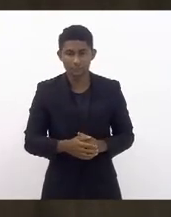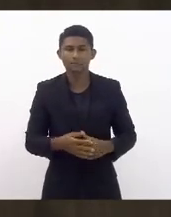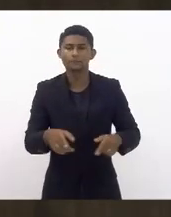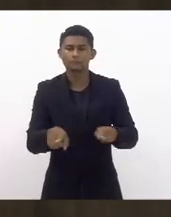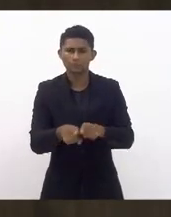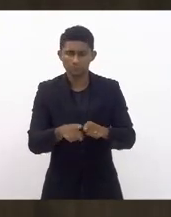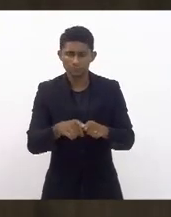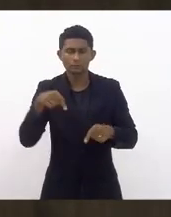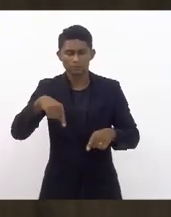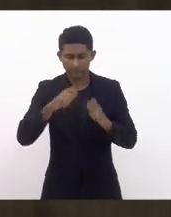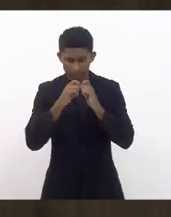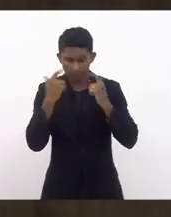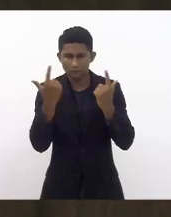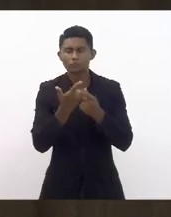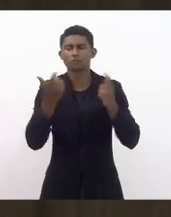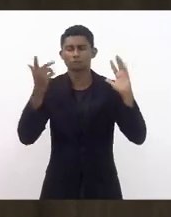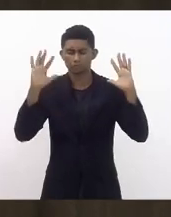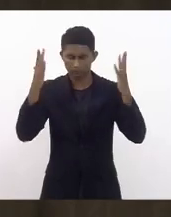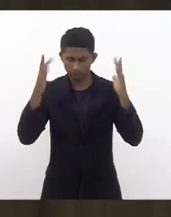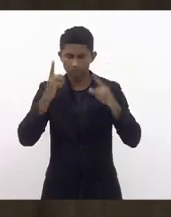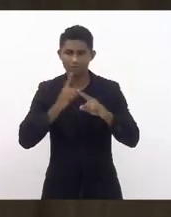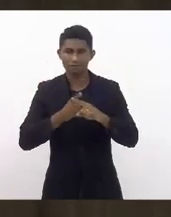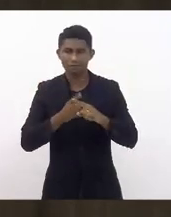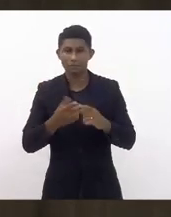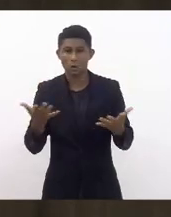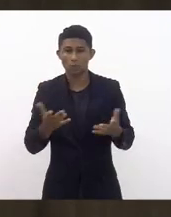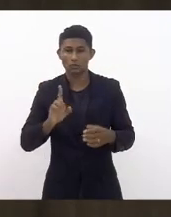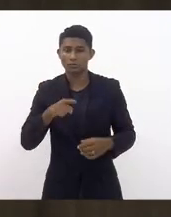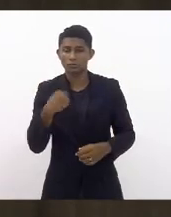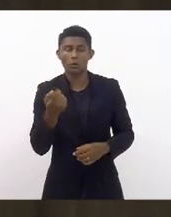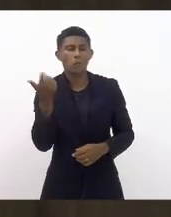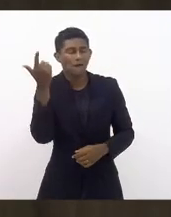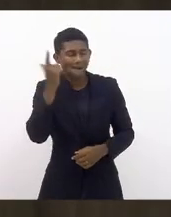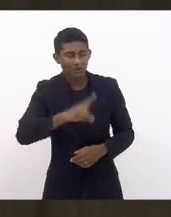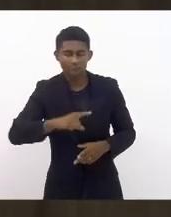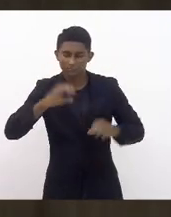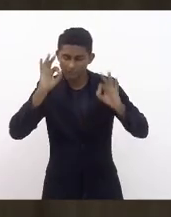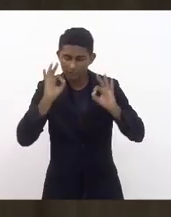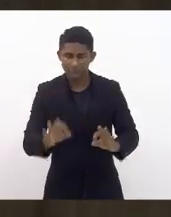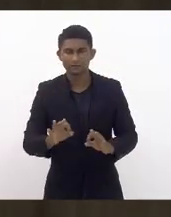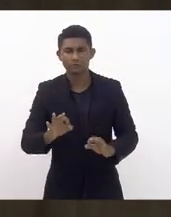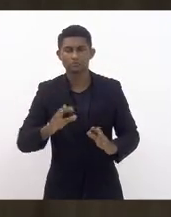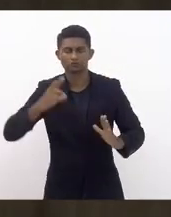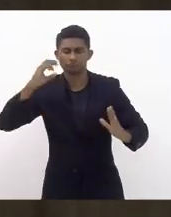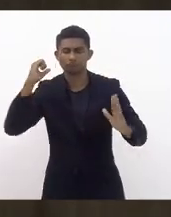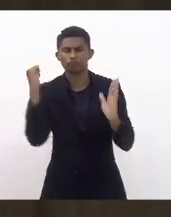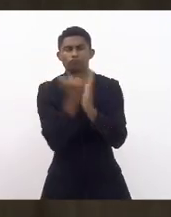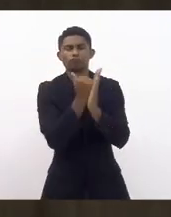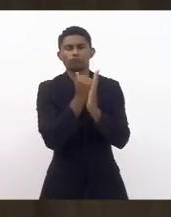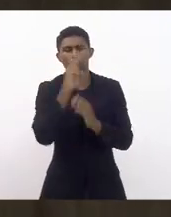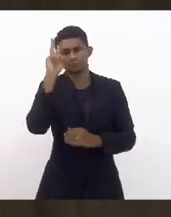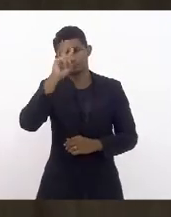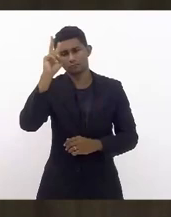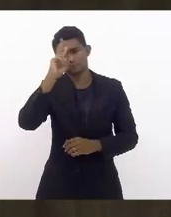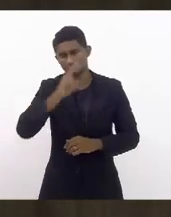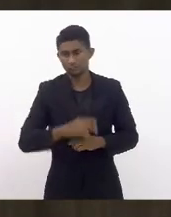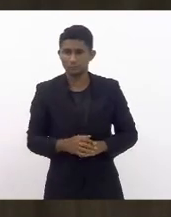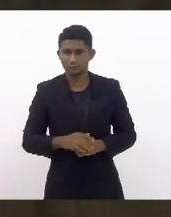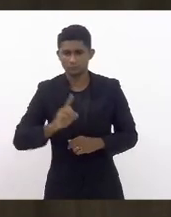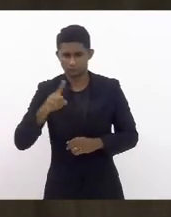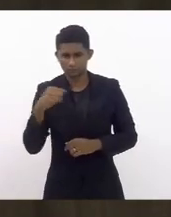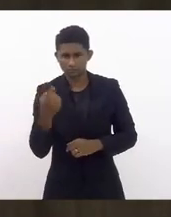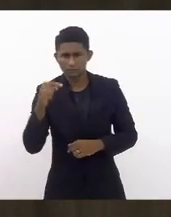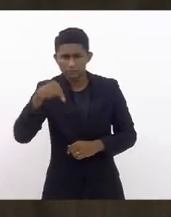parabenizar a casa, porque nós aqui hoje fizemos história. Nós não estamos